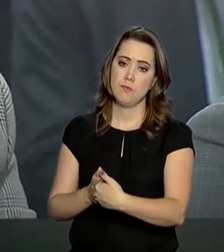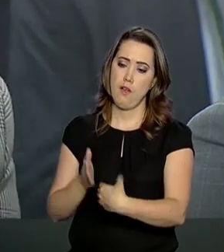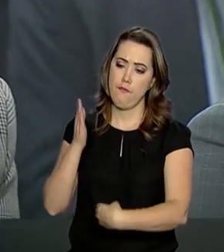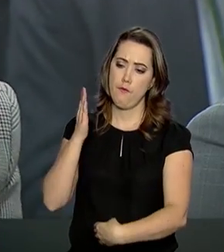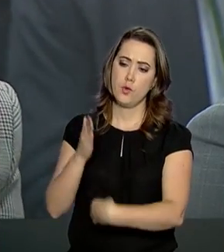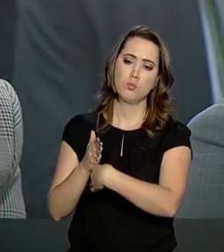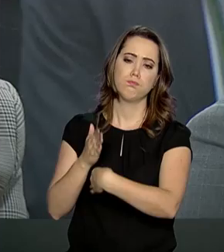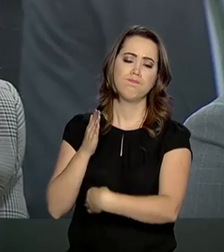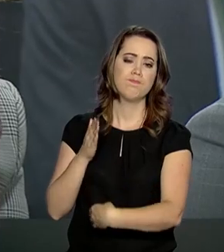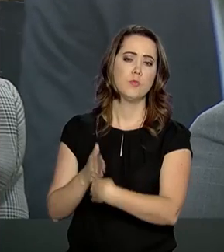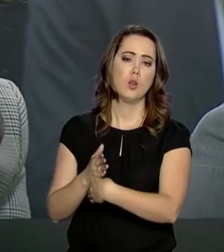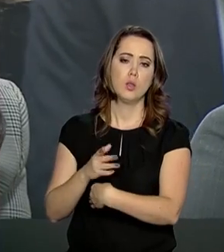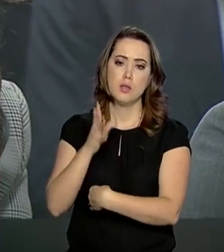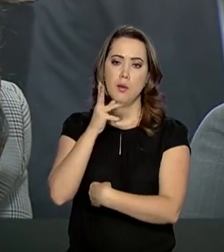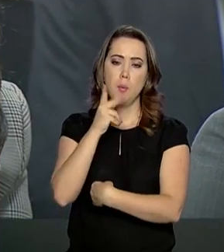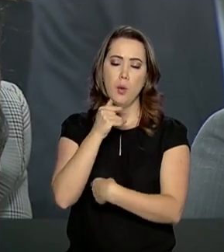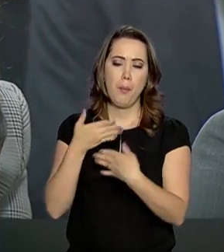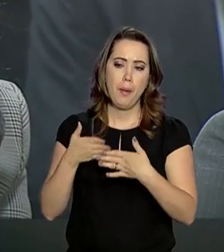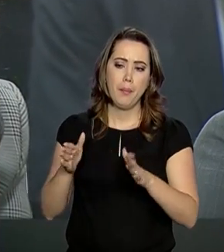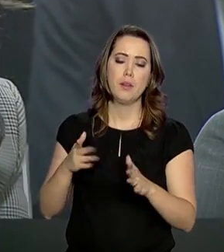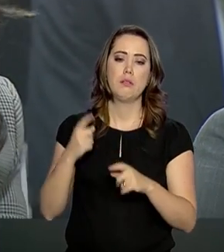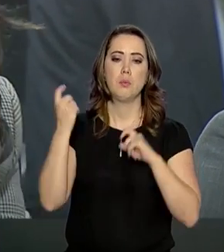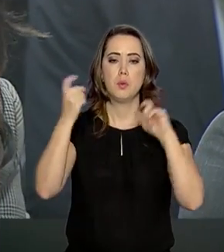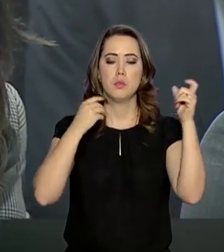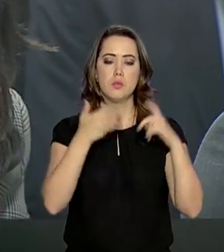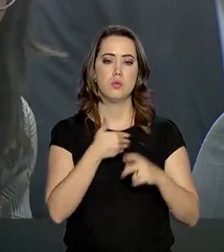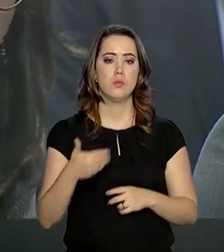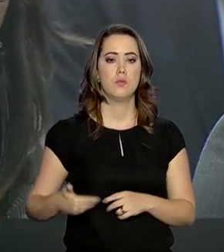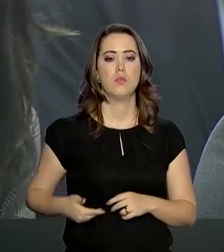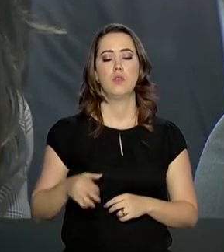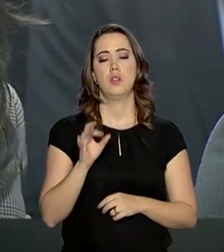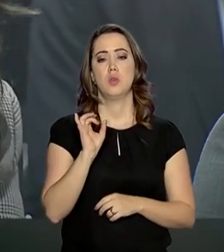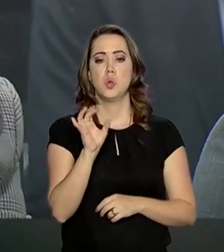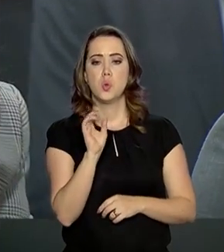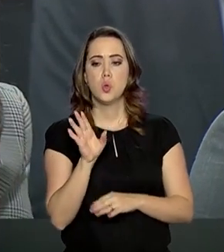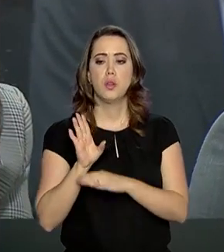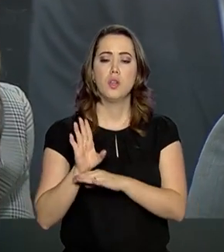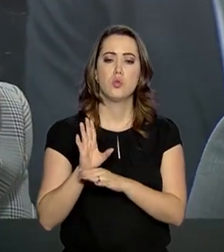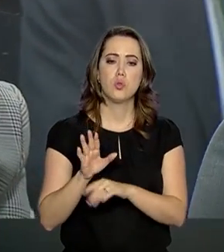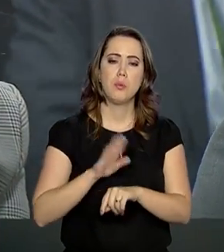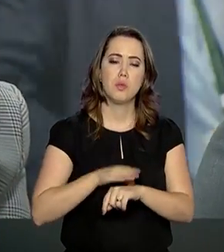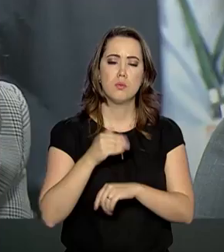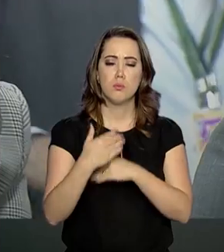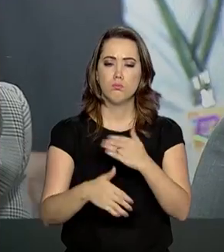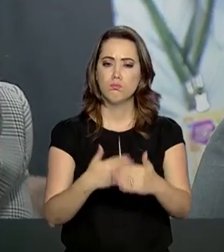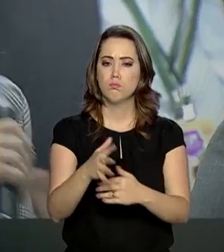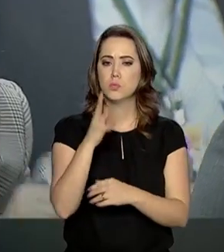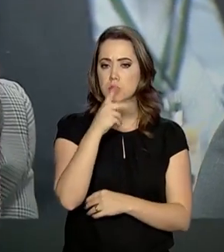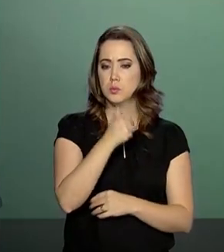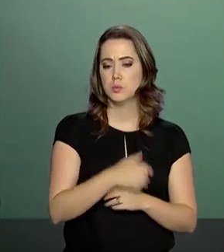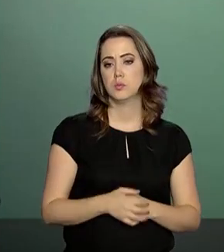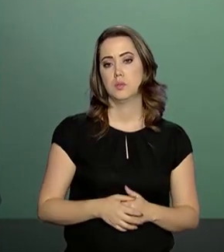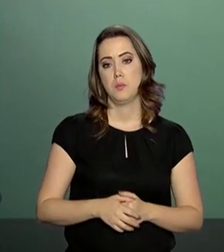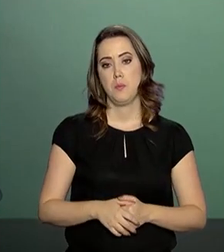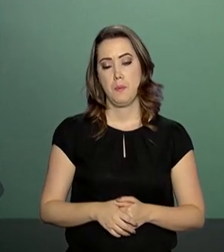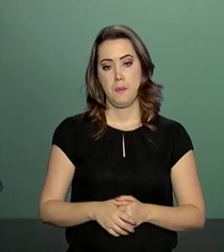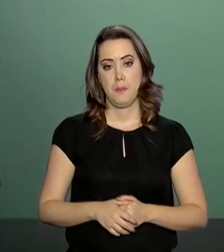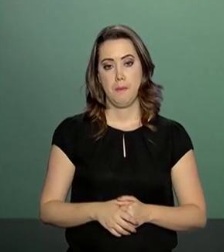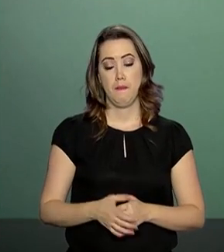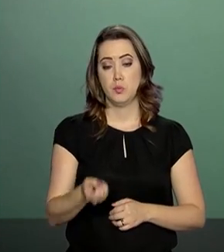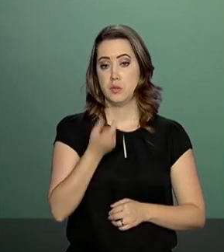perdurar aí por bastante tempo há uma preocupação do governo não só nessa ajuda mas o tempo que isso pode durar também os